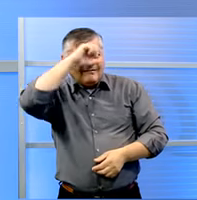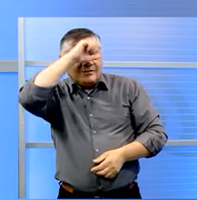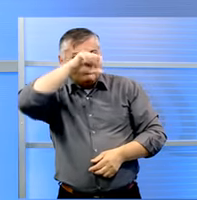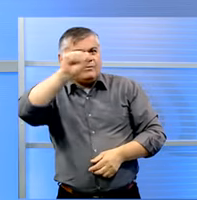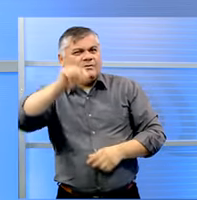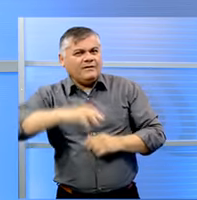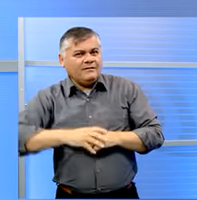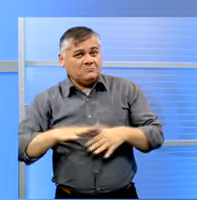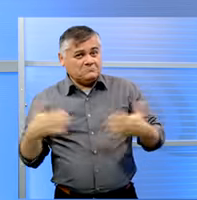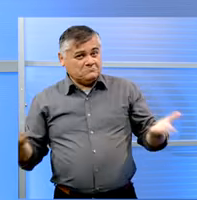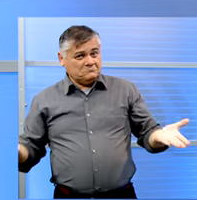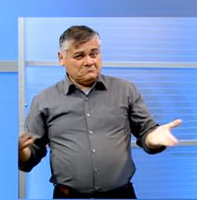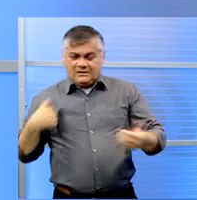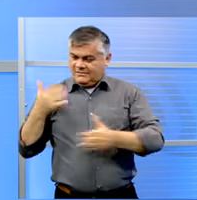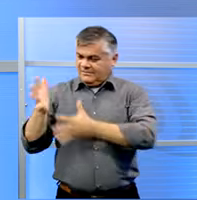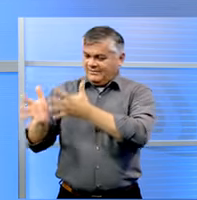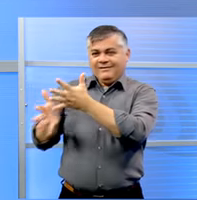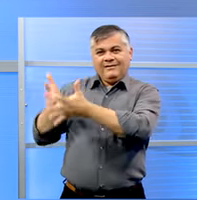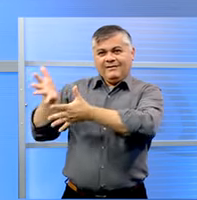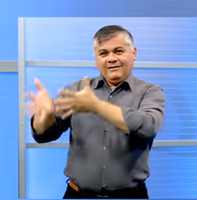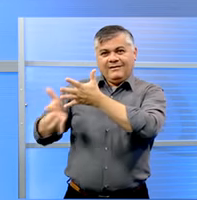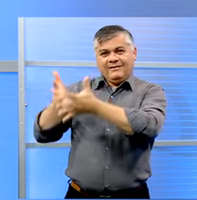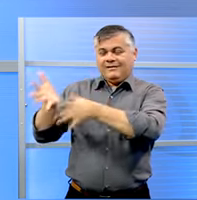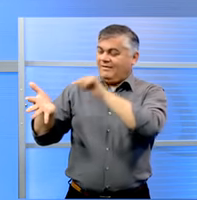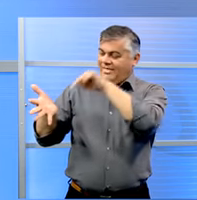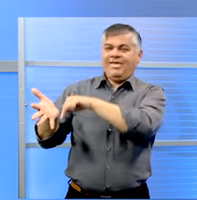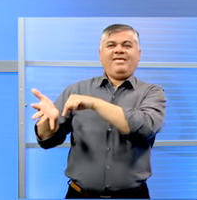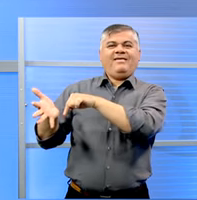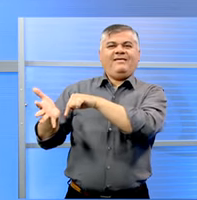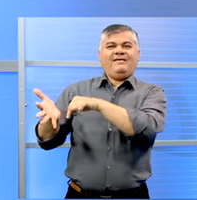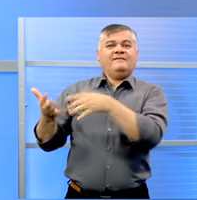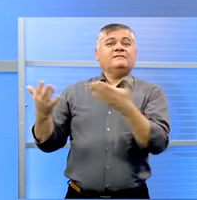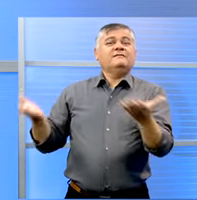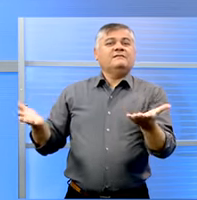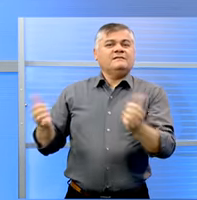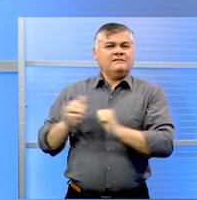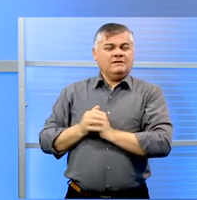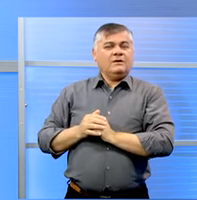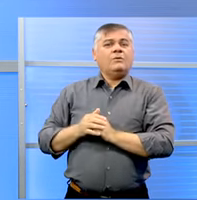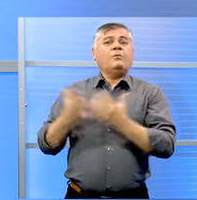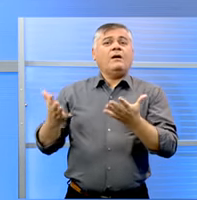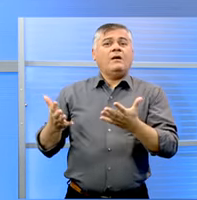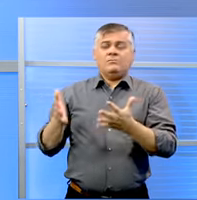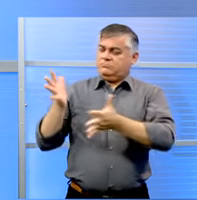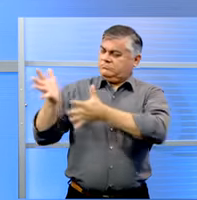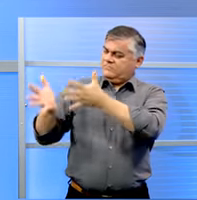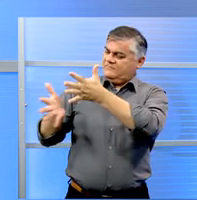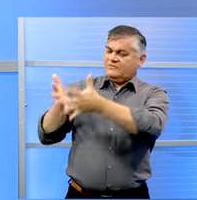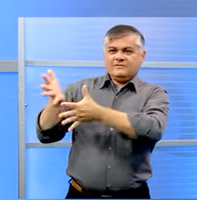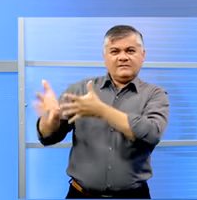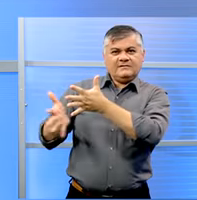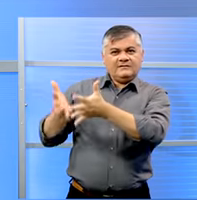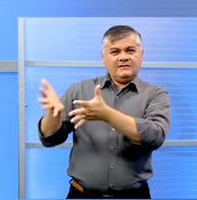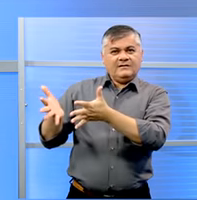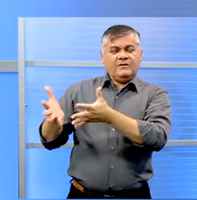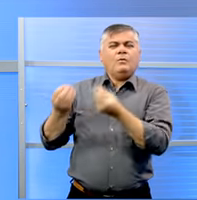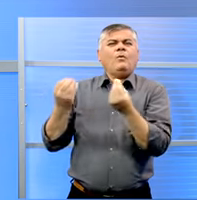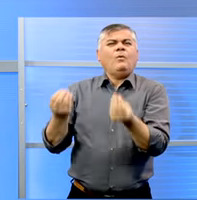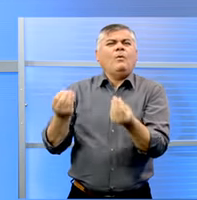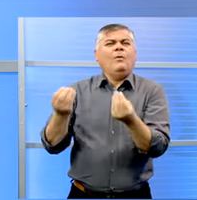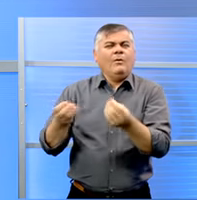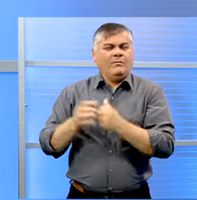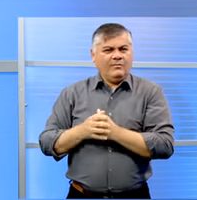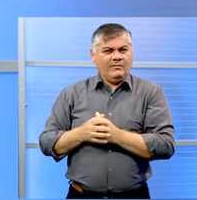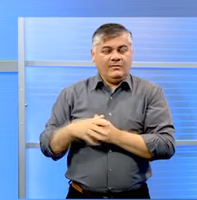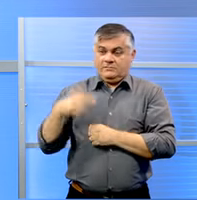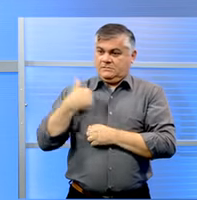aprendeu? Sinal de Libras, por exemplo. Qual é a configuração de mão? Como é que eu uso essas mãos na